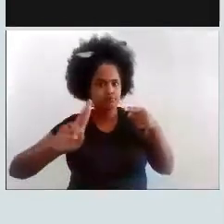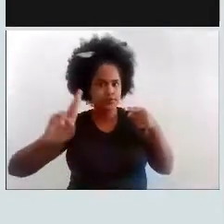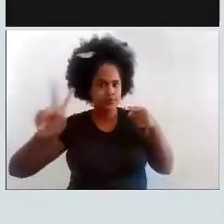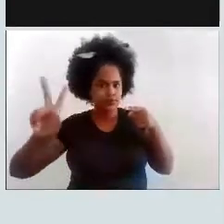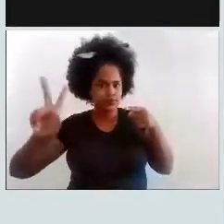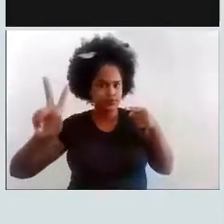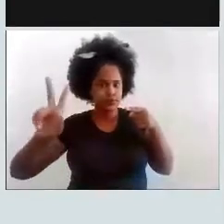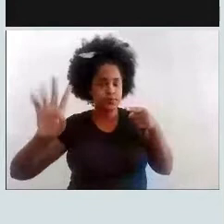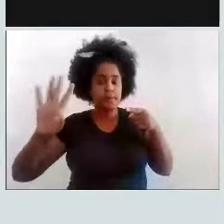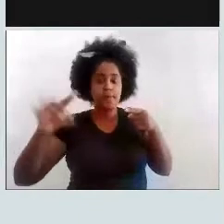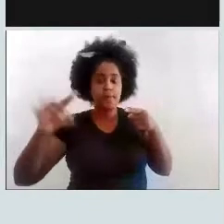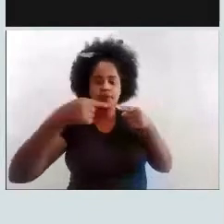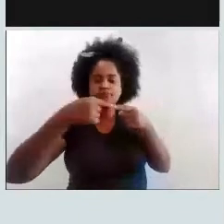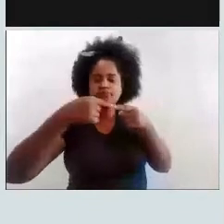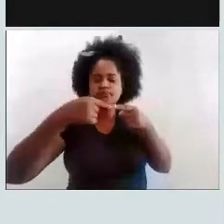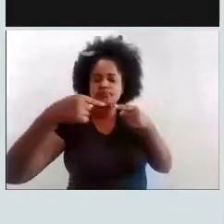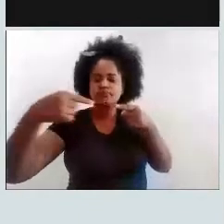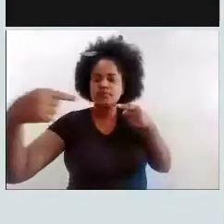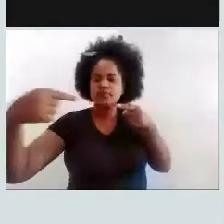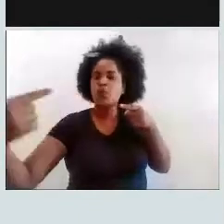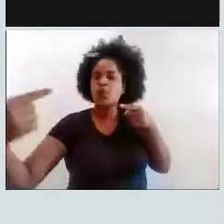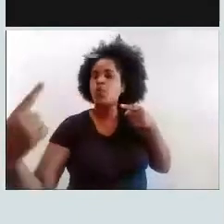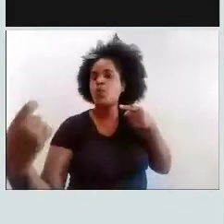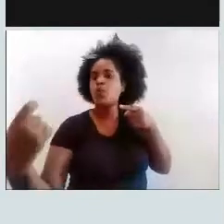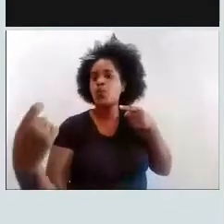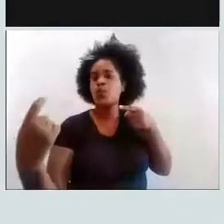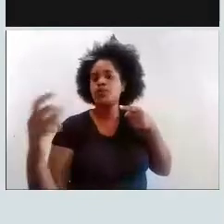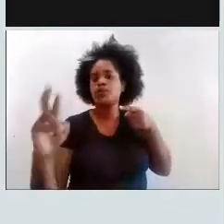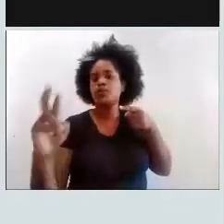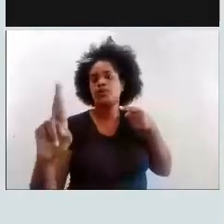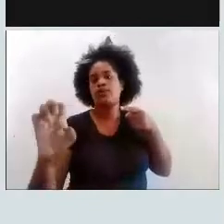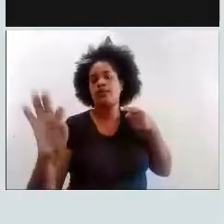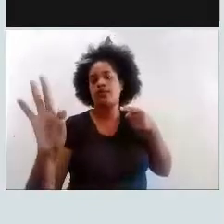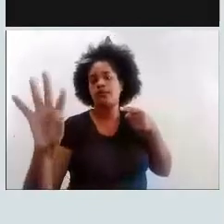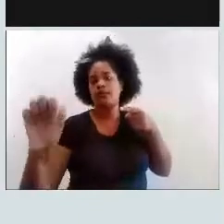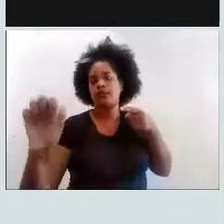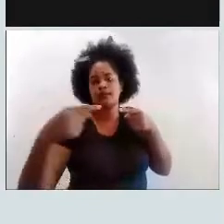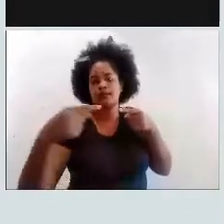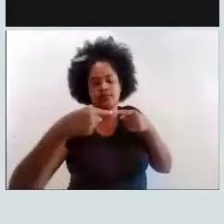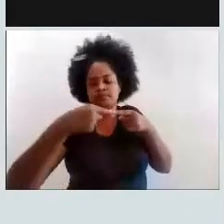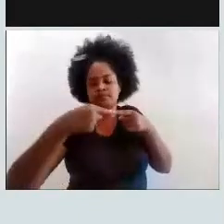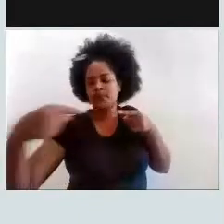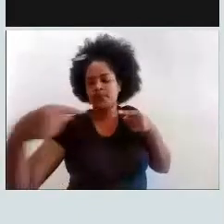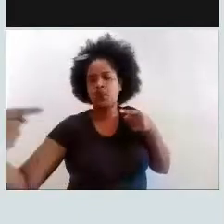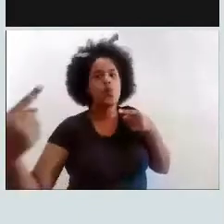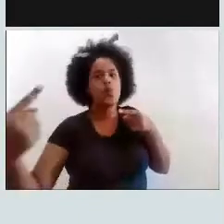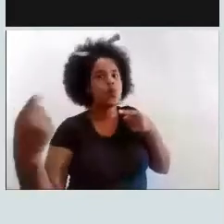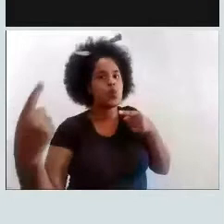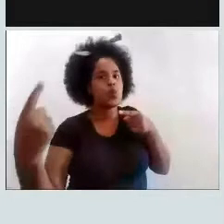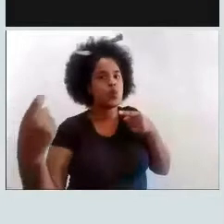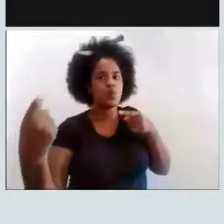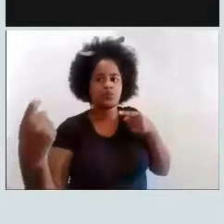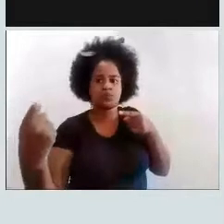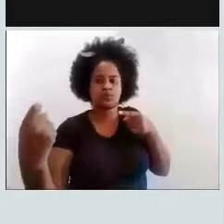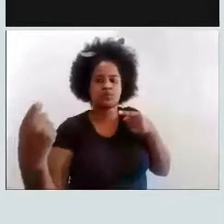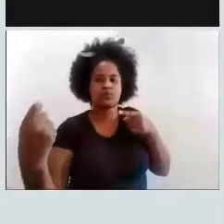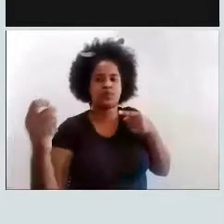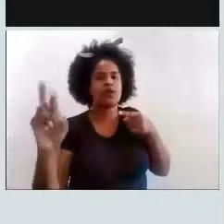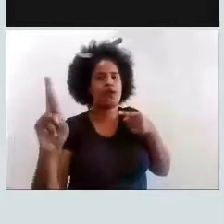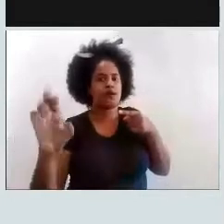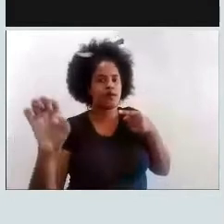reta. Bom, pensem nisso de forma que vocês vão ver dois